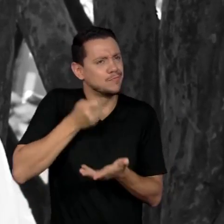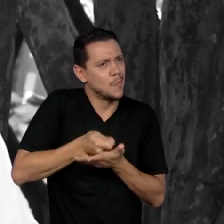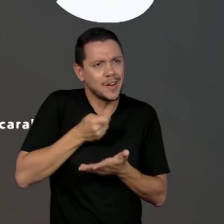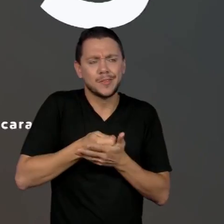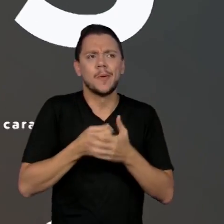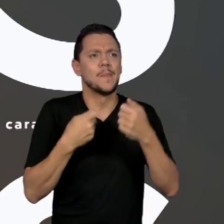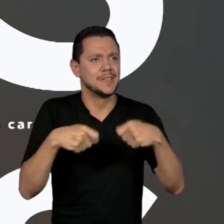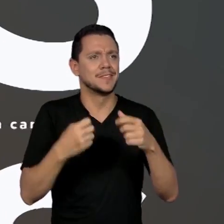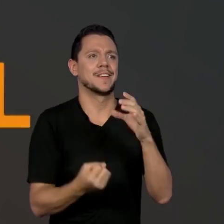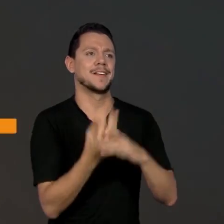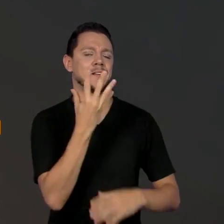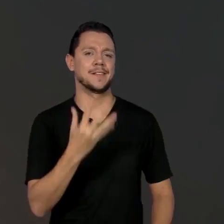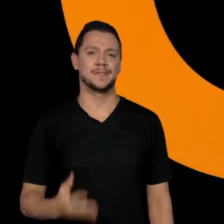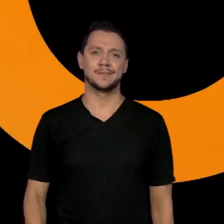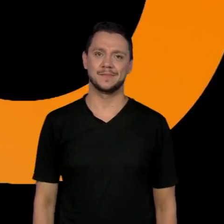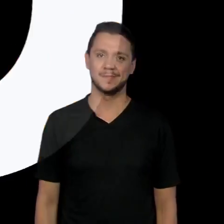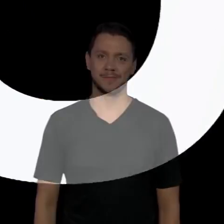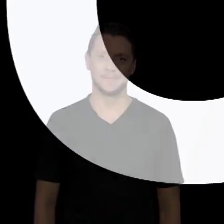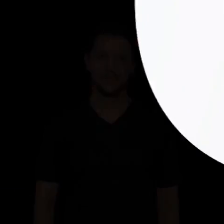criar.